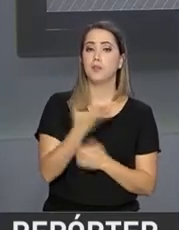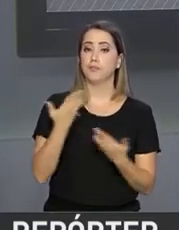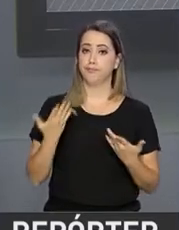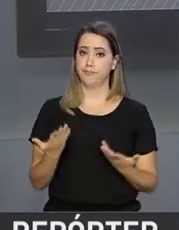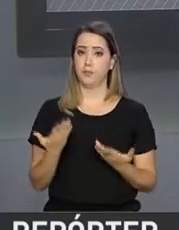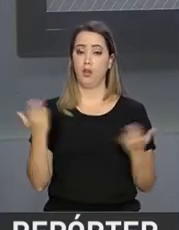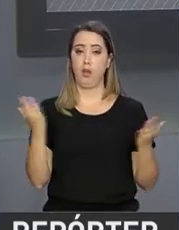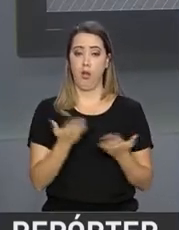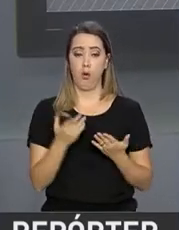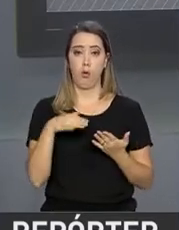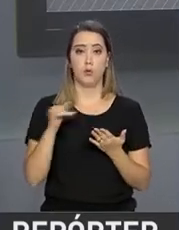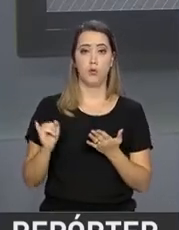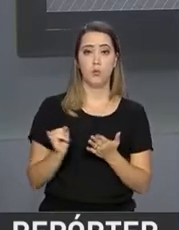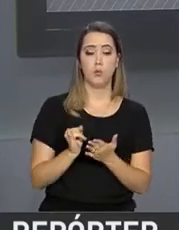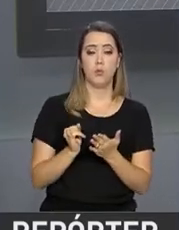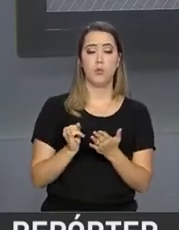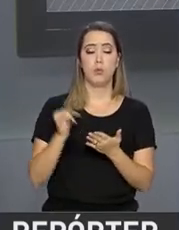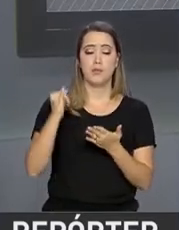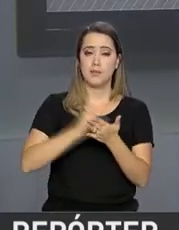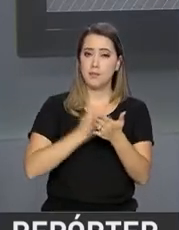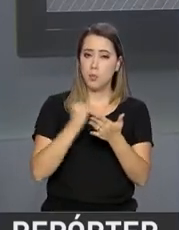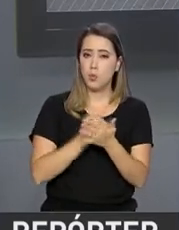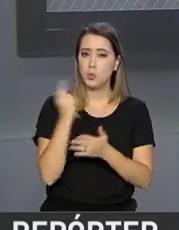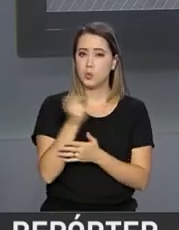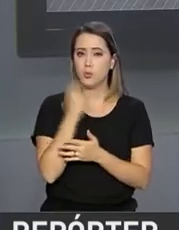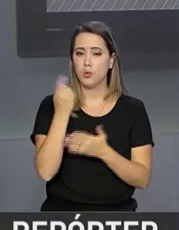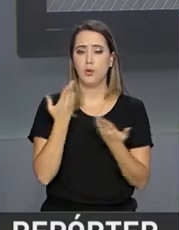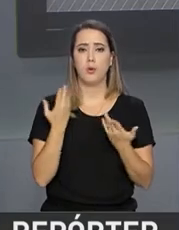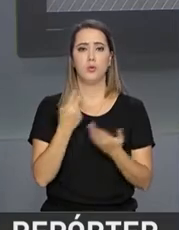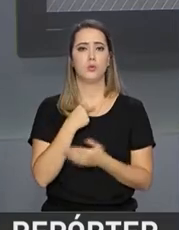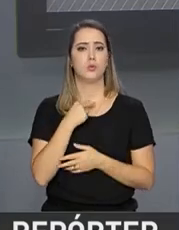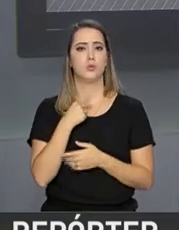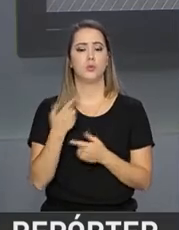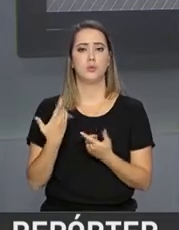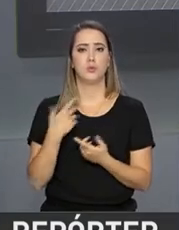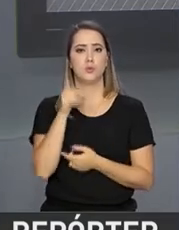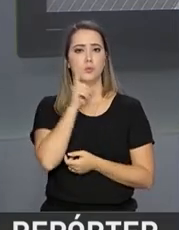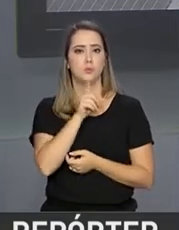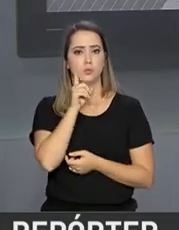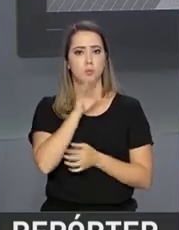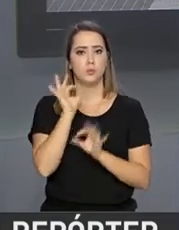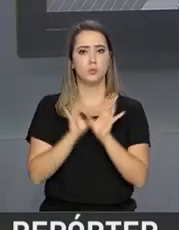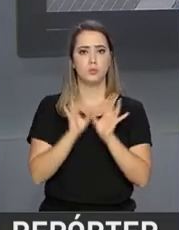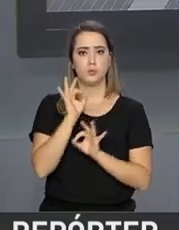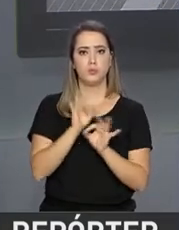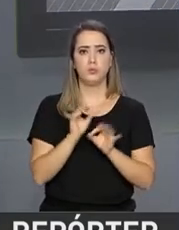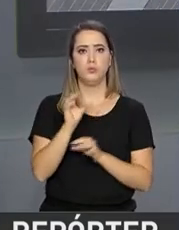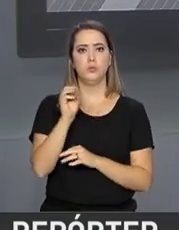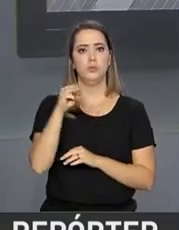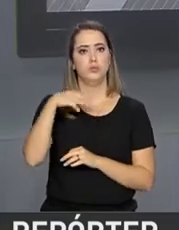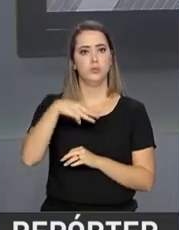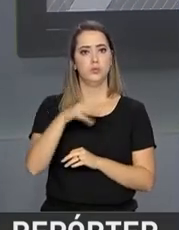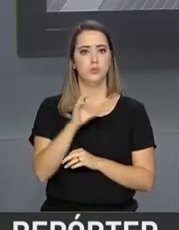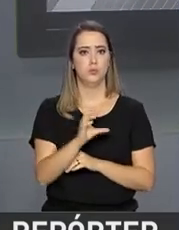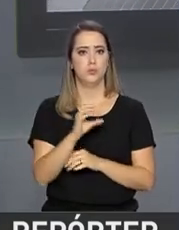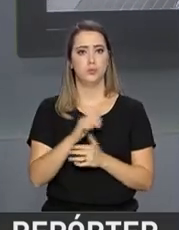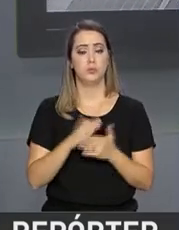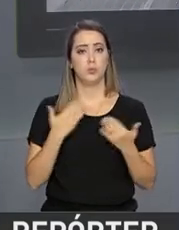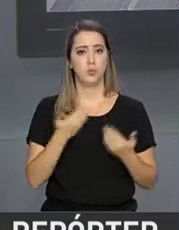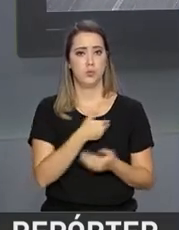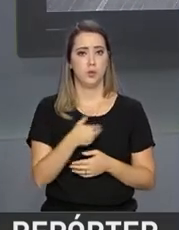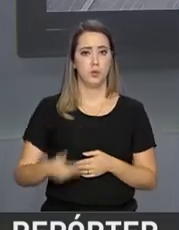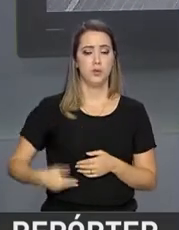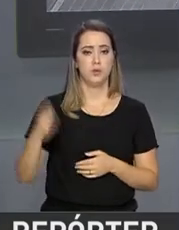aço e alumínio são incompatíveis com as obrigações dos estados unidos na organização mundial de comércio o